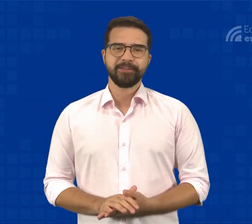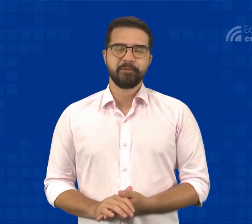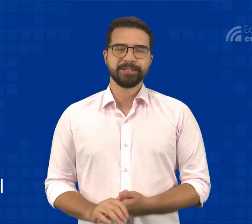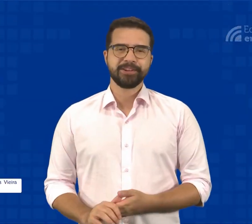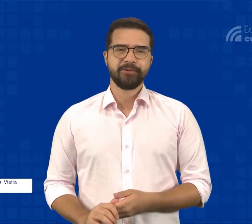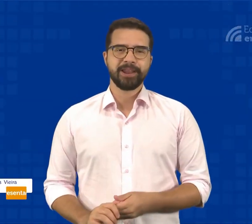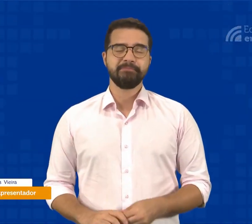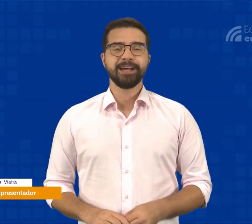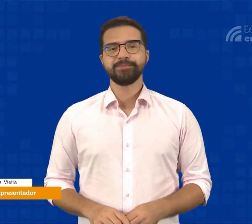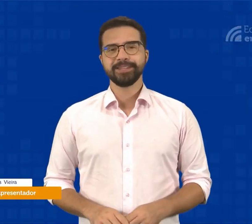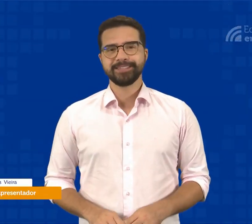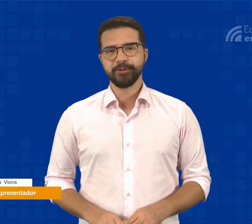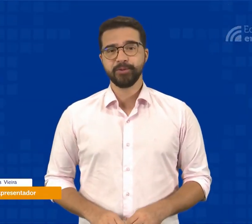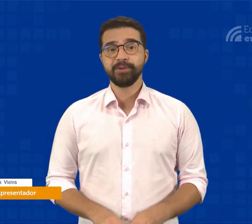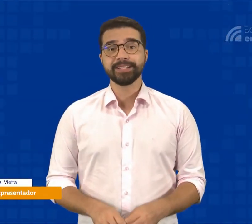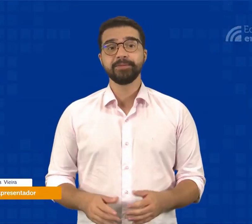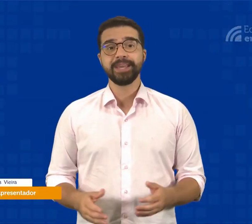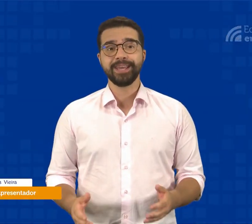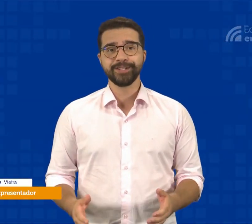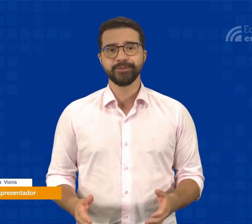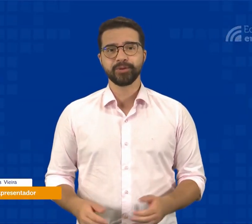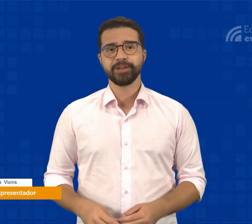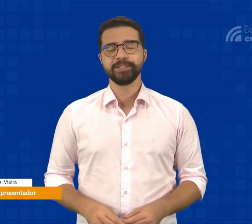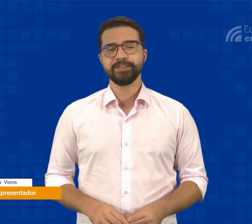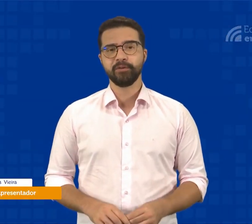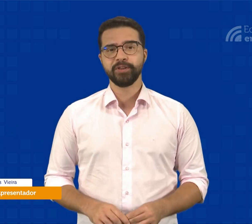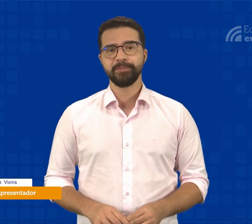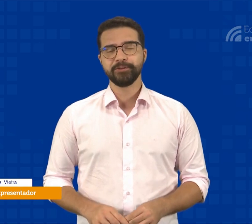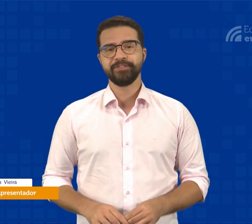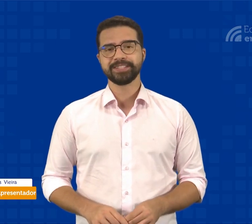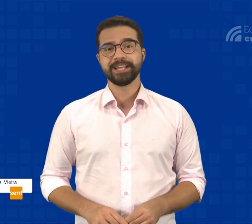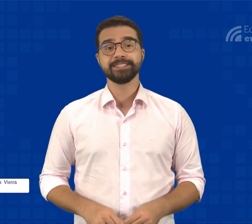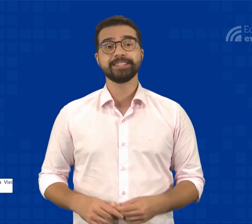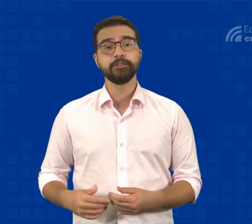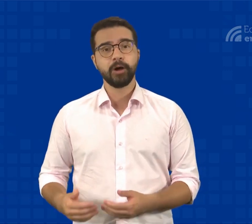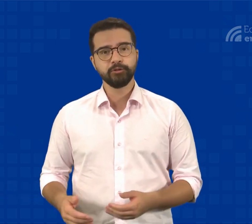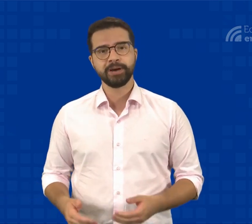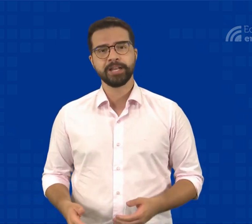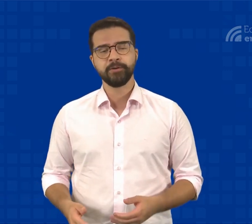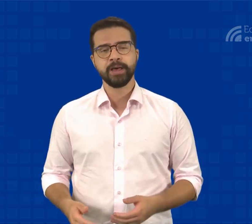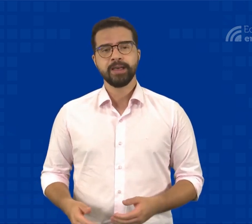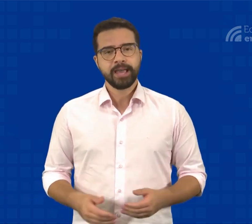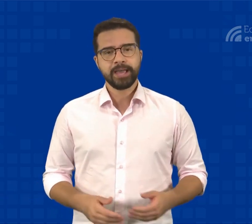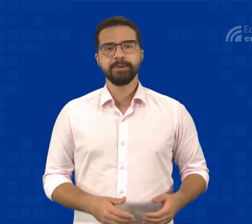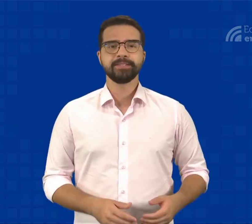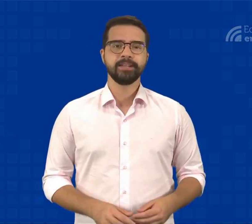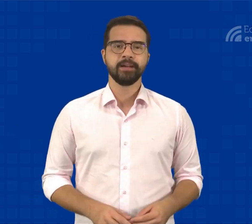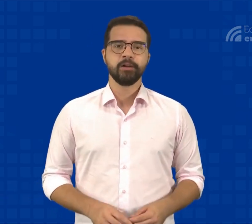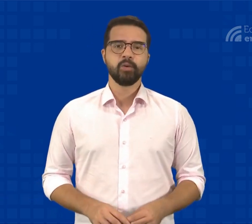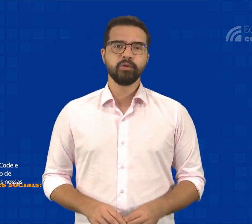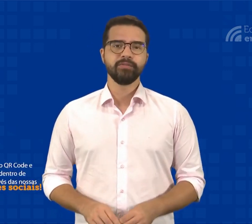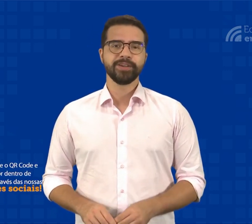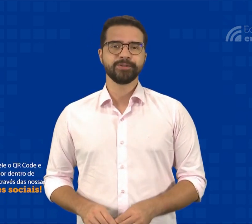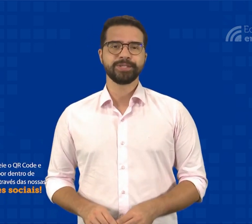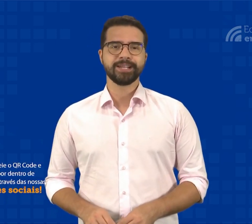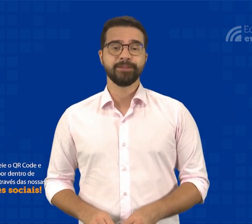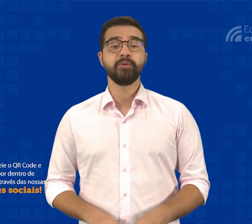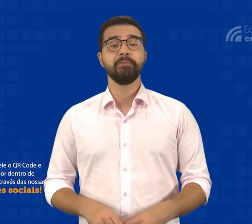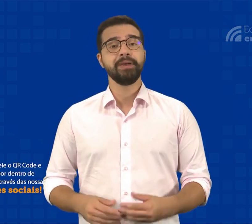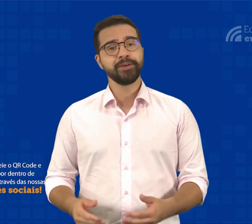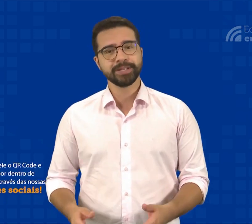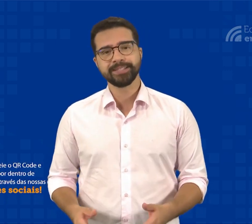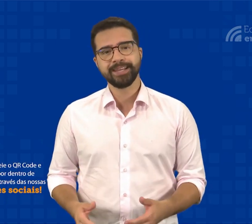pessoal, está começando agora mais uma edição do Educação em Rede, um programa desenvolvido pela Universidade Estadual do Maranhão em parceria com o Governo do